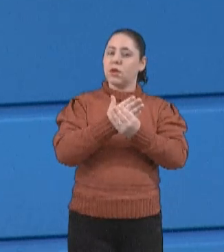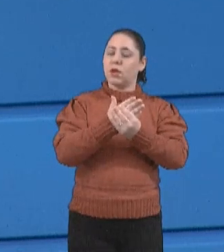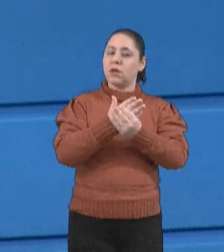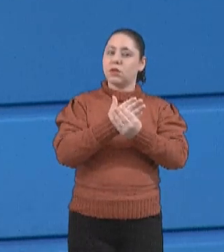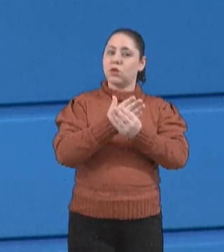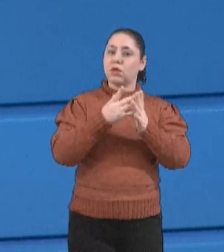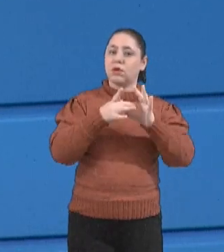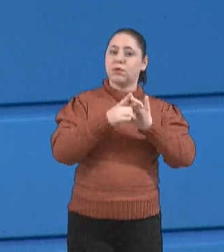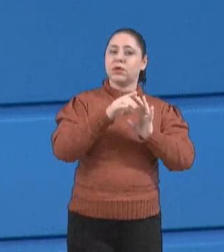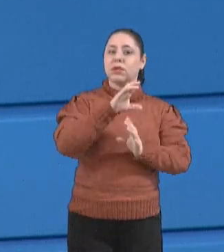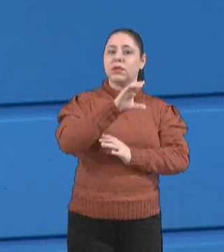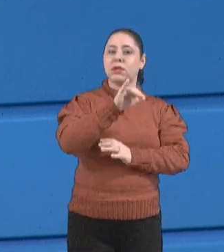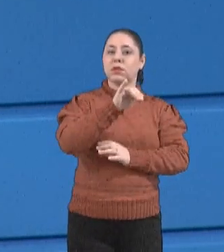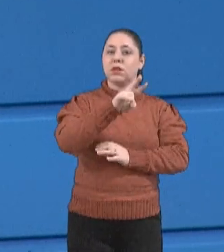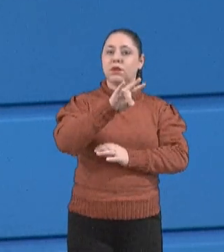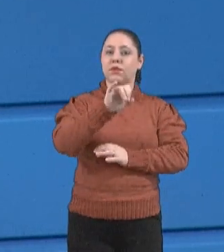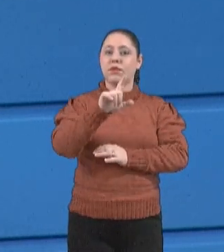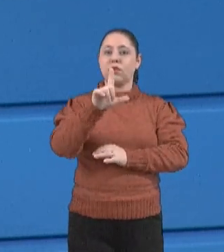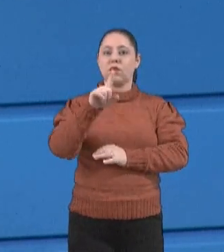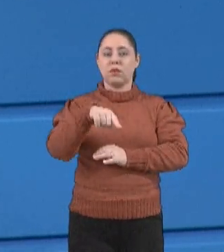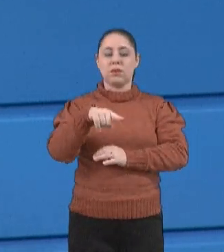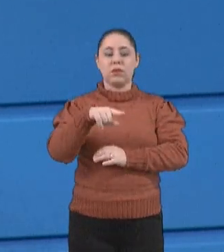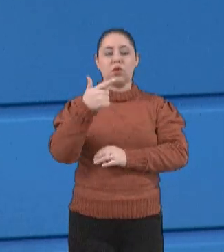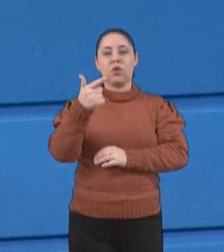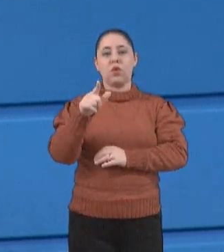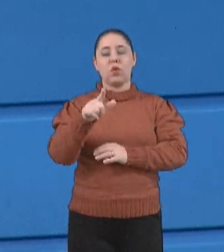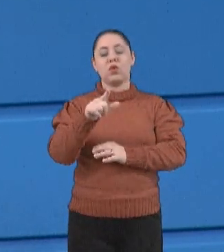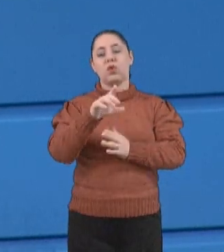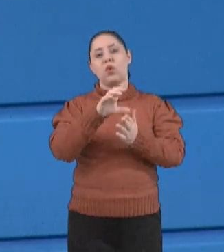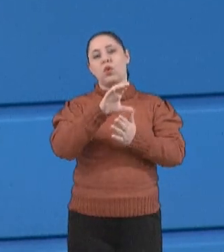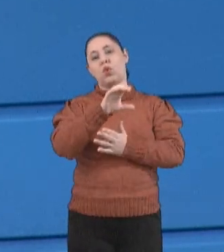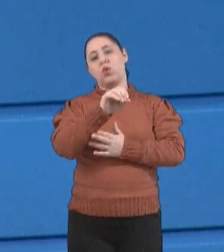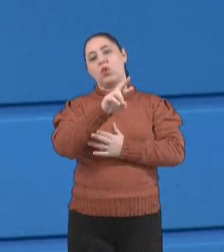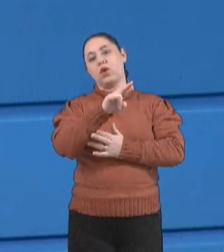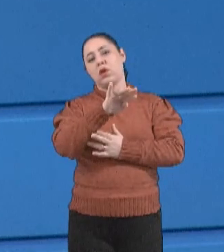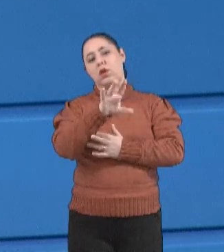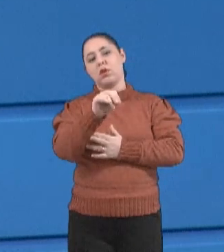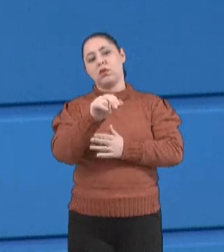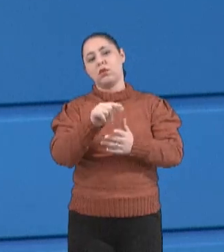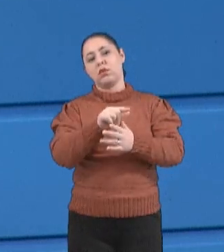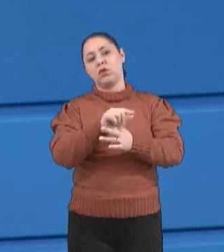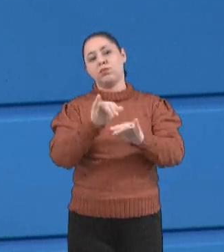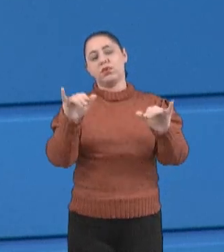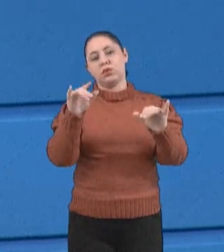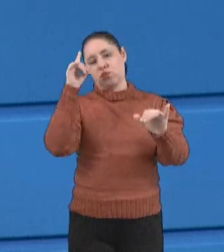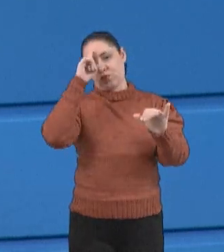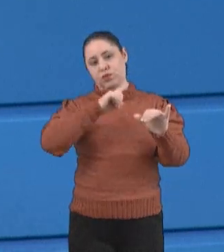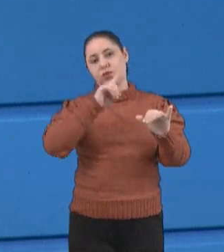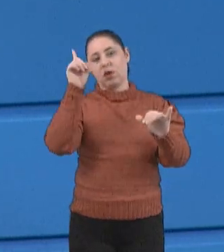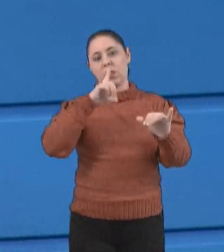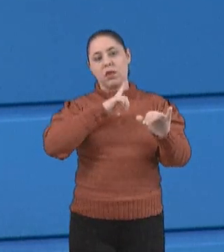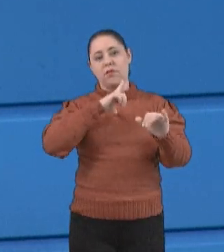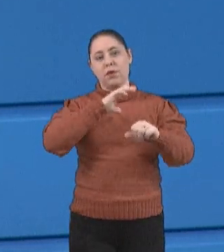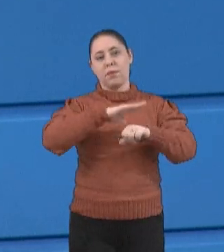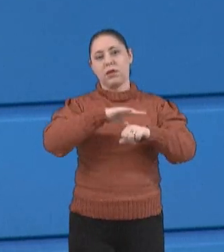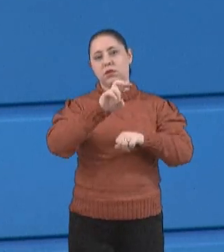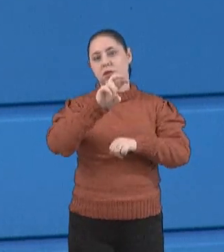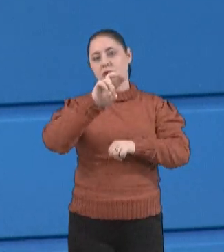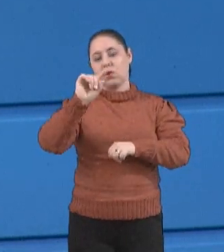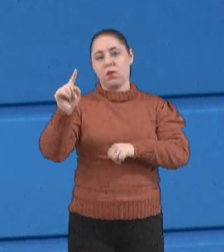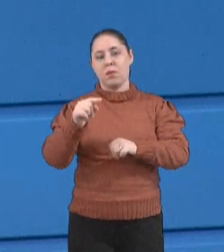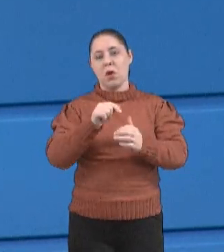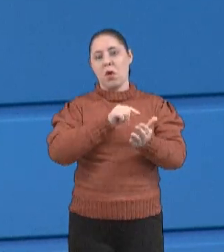É um processo civil. Outra coisa, Correio do Estado nunca circulou em Nova Andradina. Nesse dia, mais de